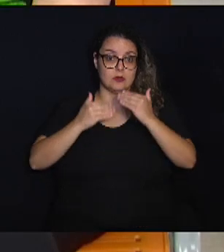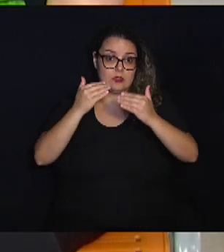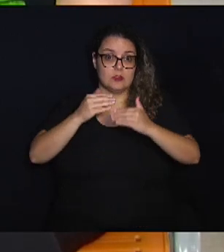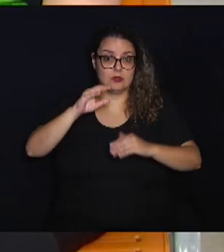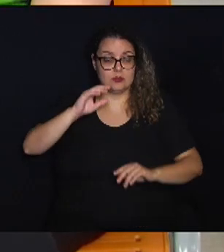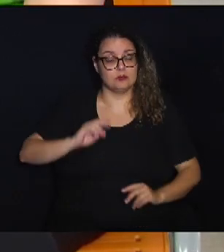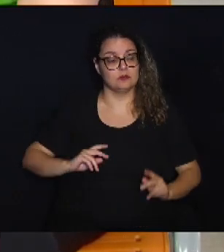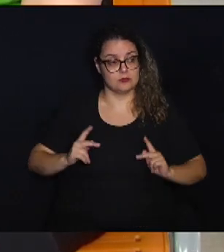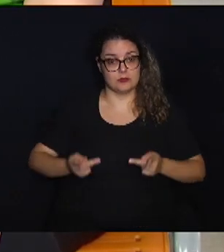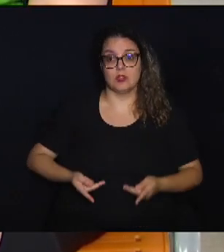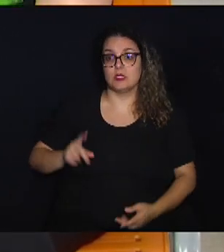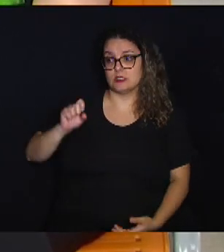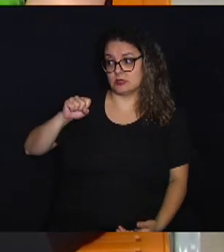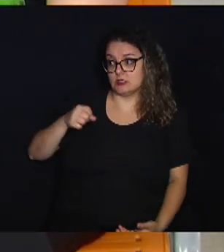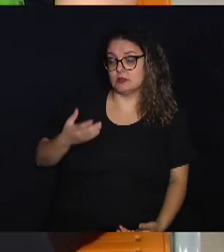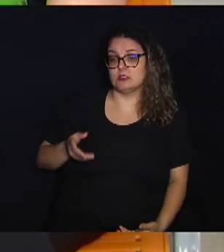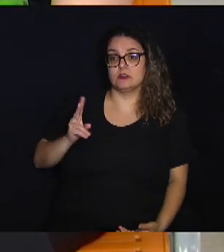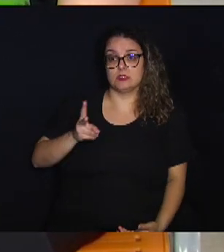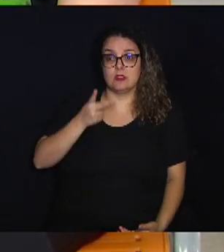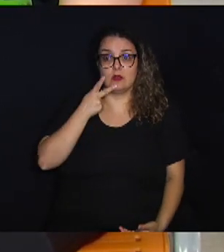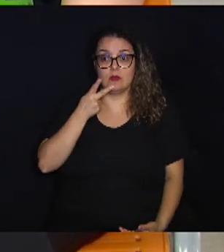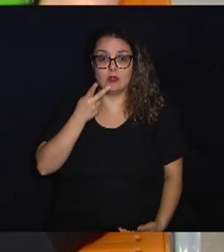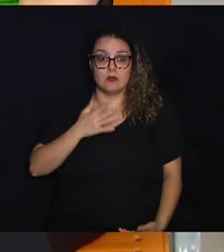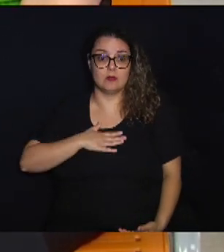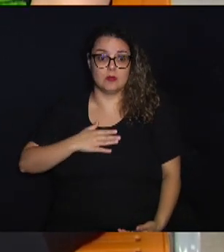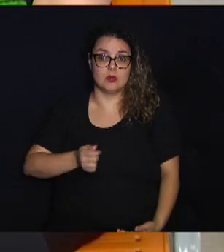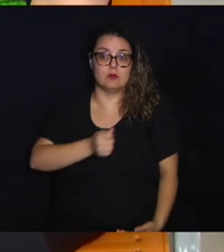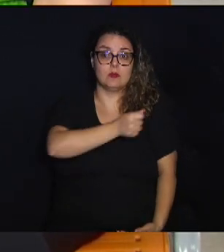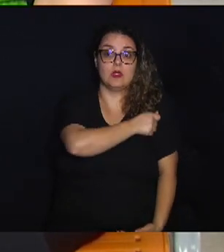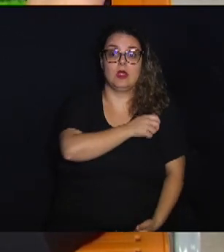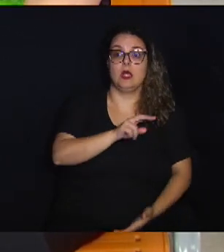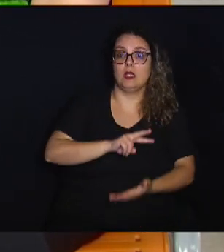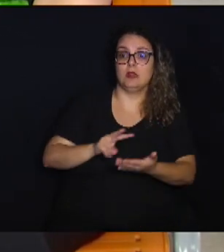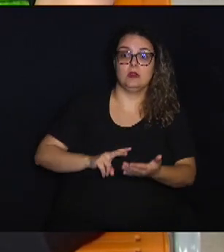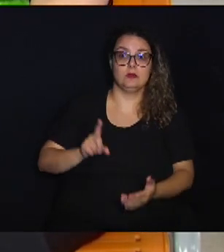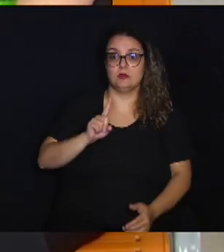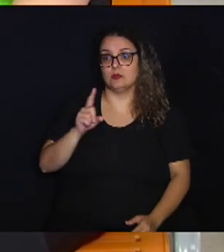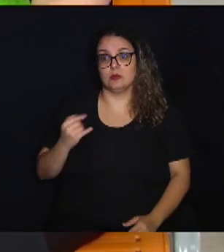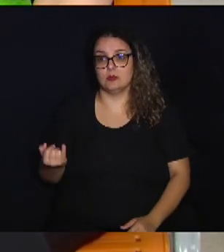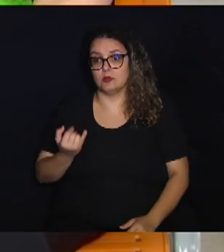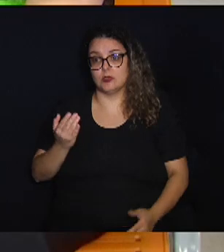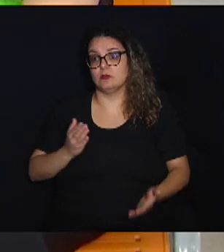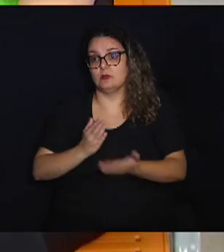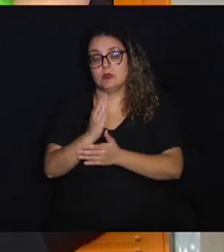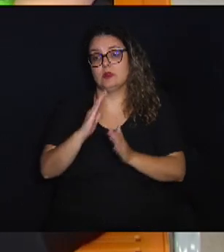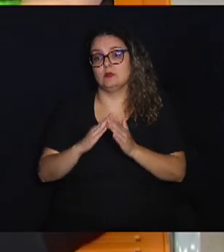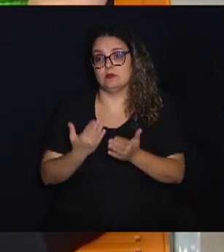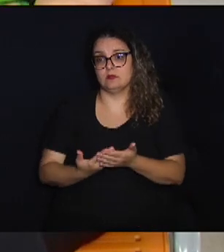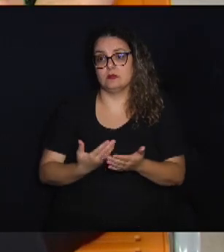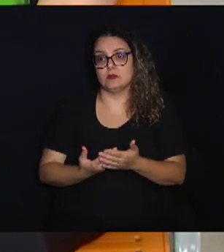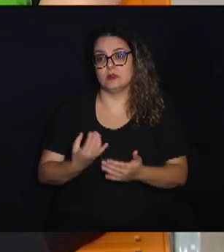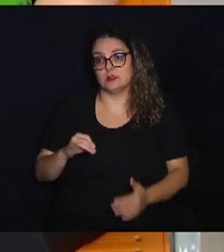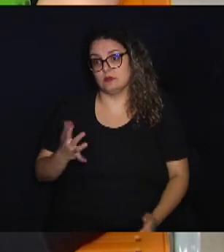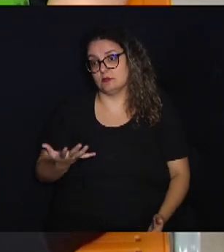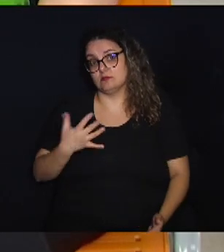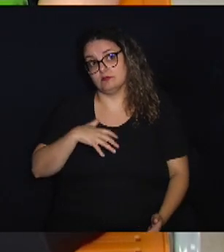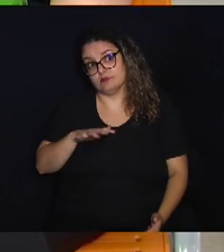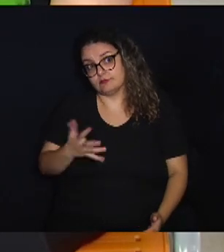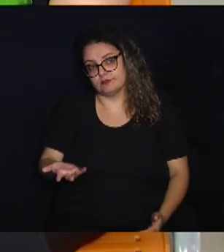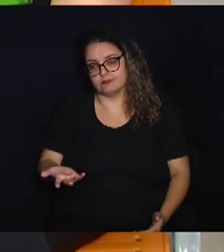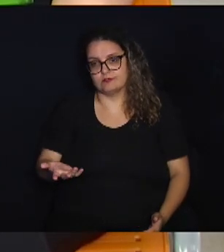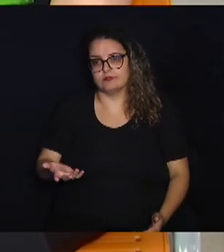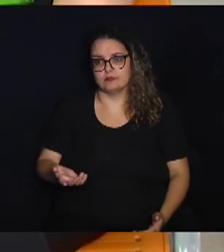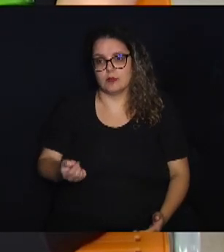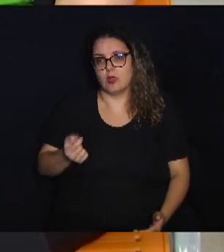humano, né? Eu sempre falo para os meus alunos que a leitura ela não é importante para passar na escola, né? Se fosse só isso, né, seria